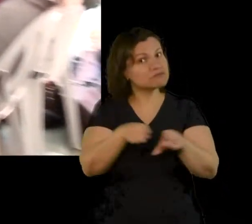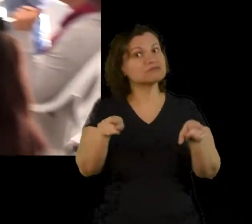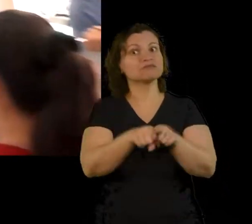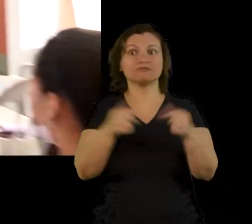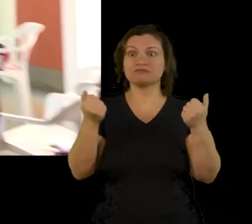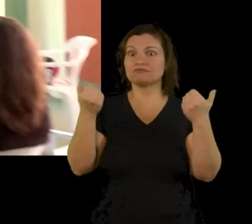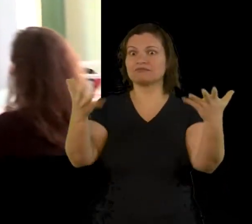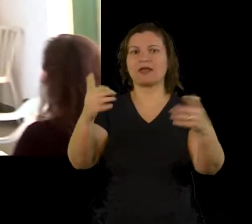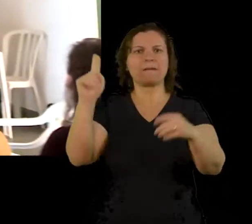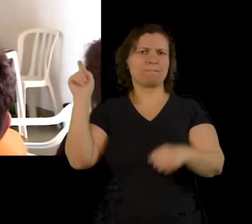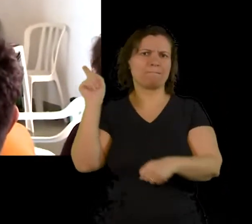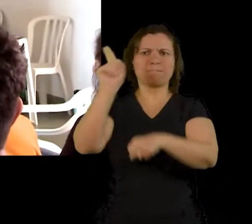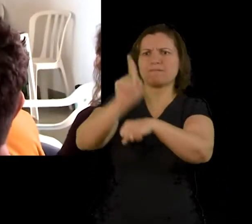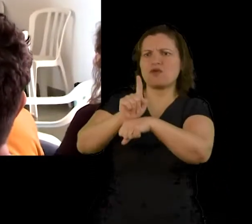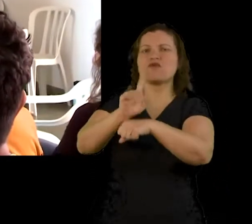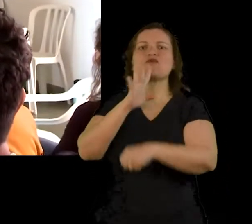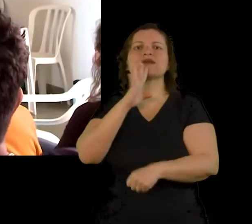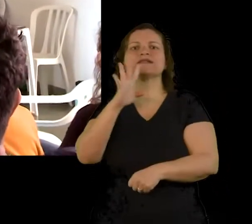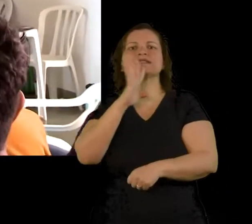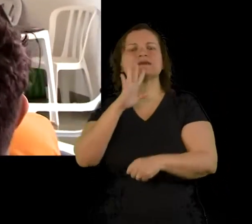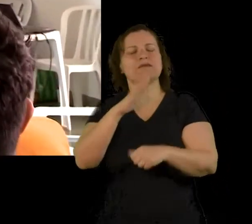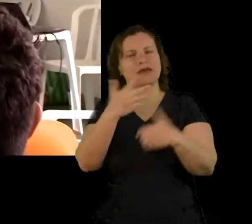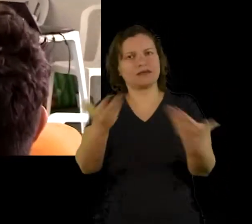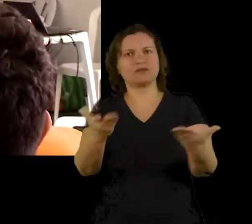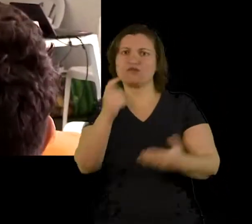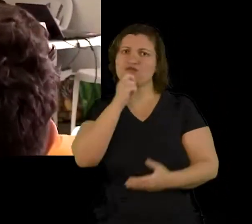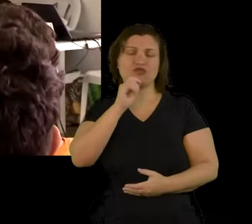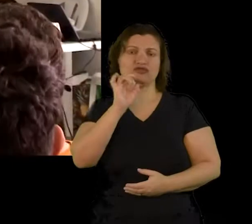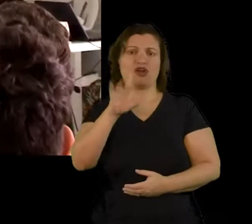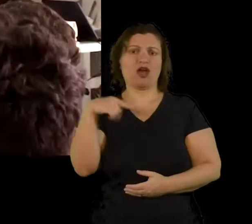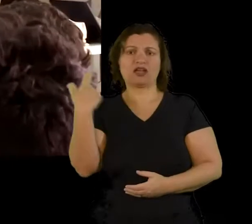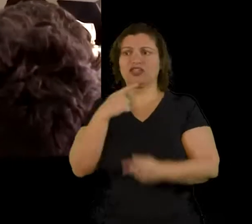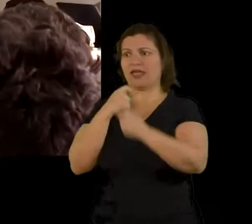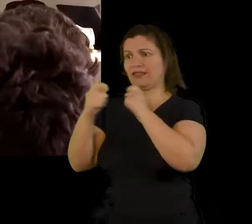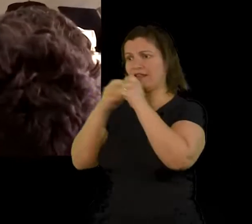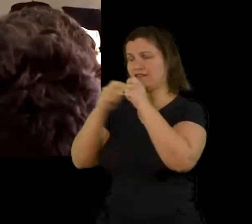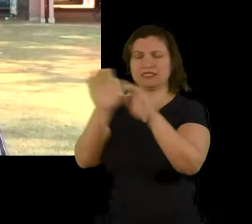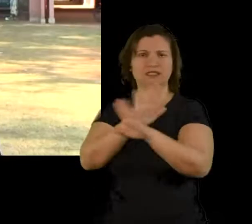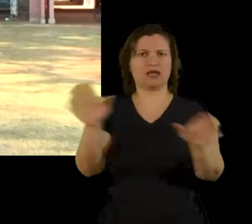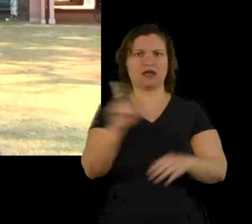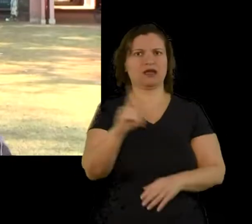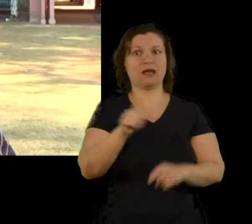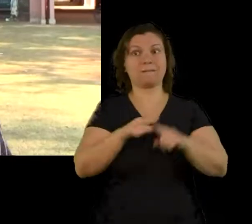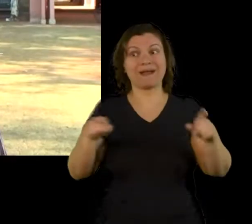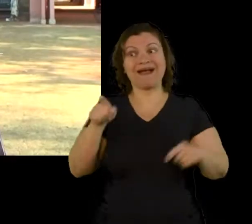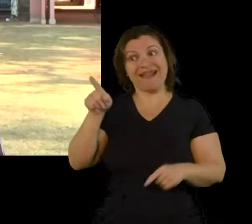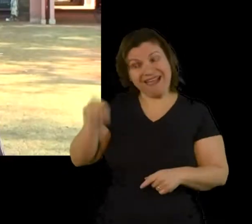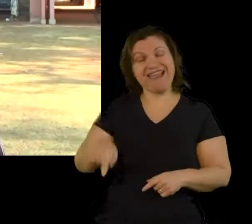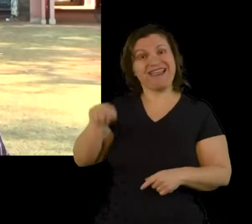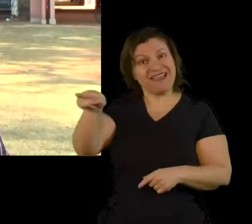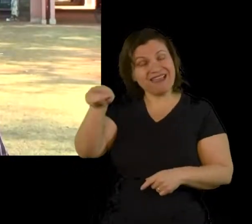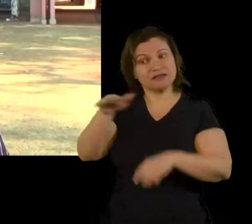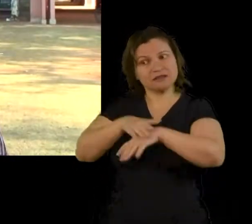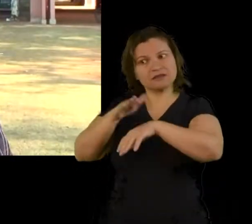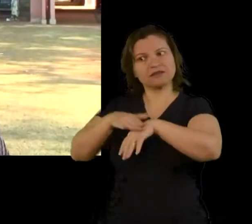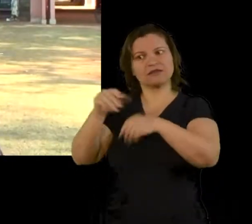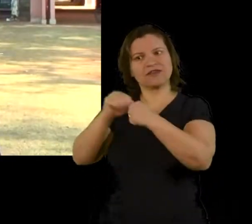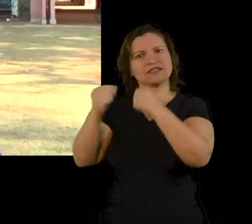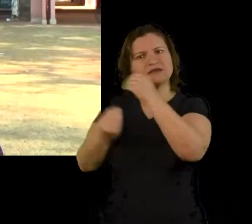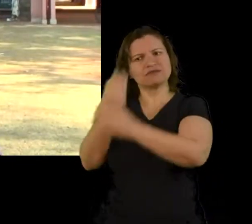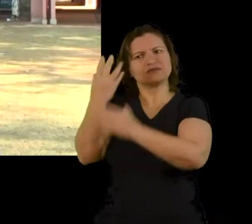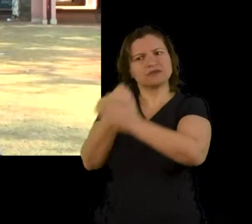torná-los protagonistas desse conhecimento. Não se trata da gente entrevistá-los, mas se trata deles